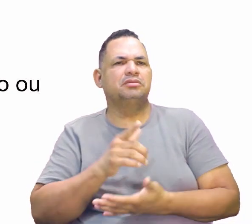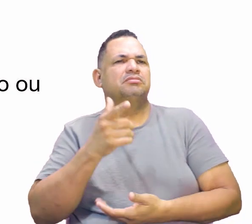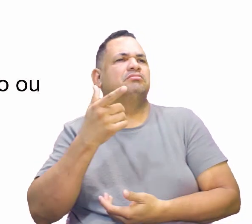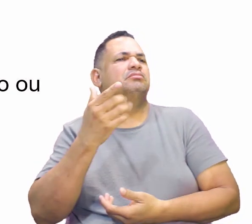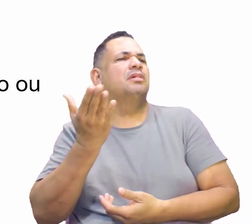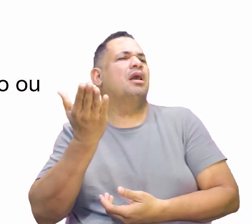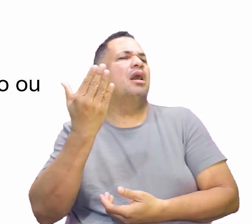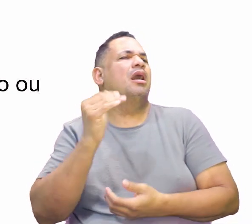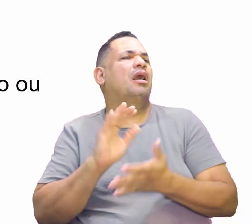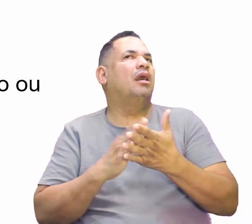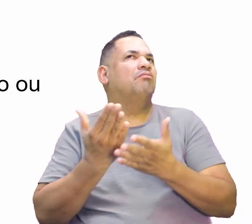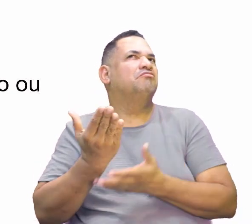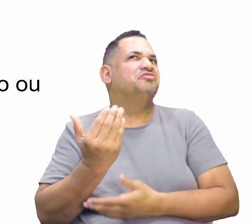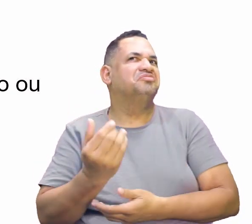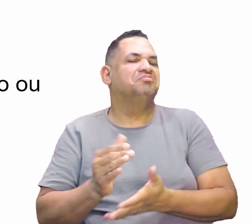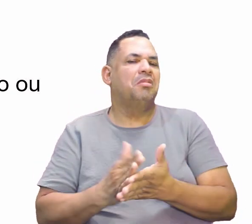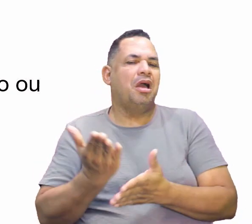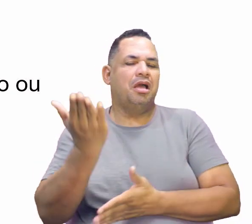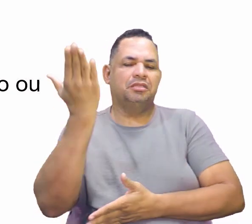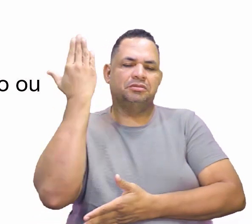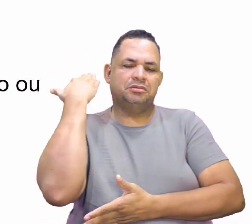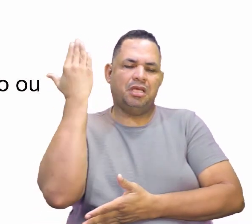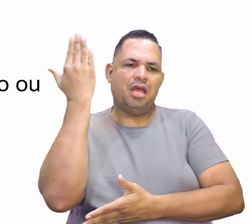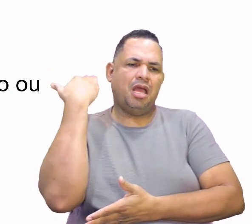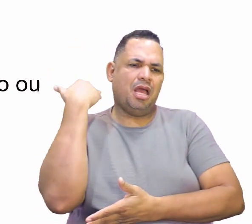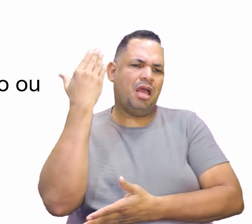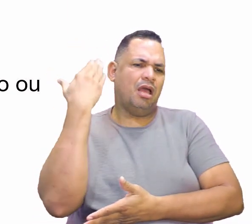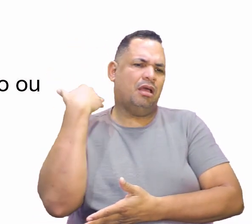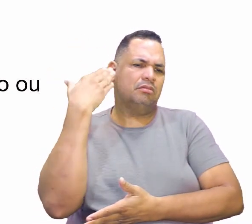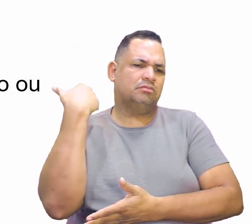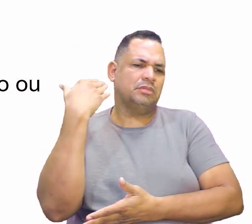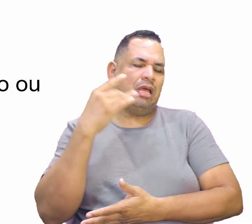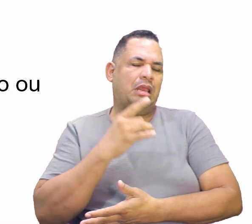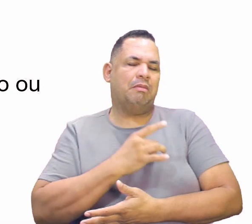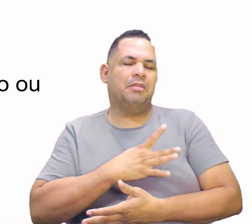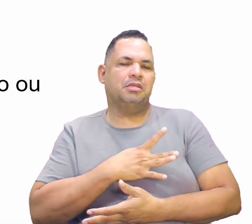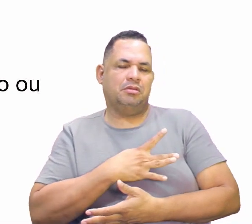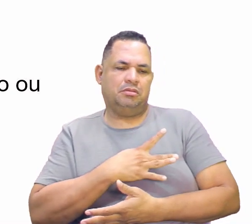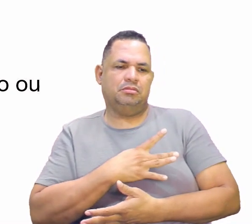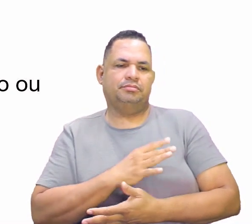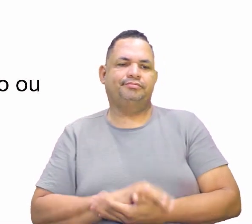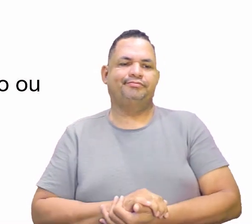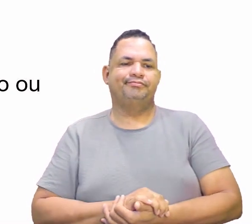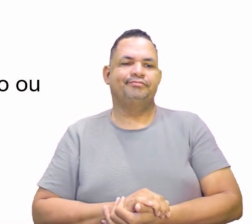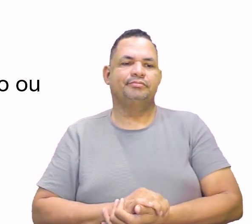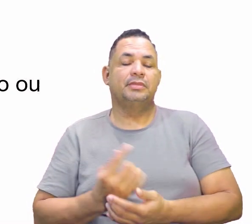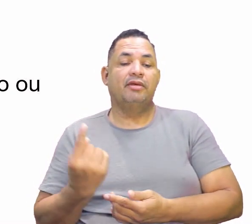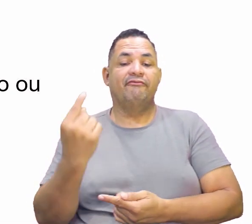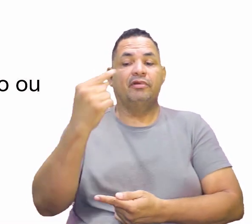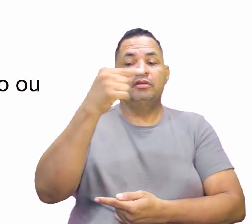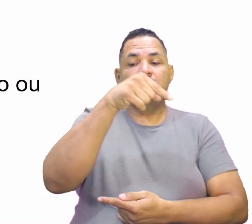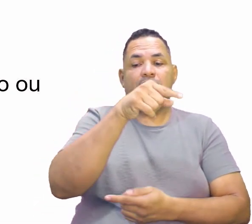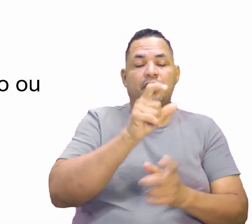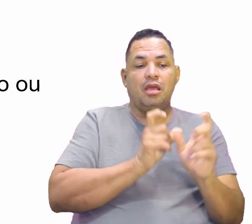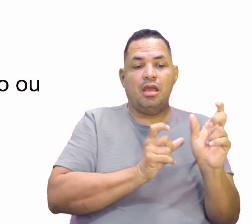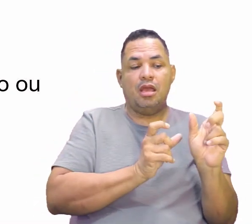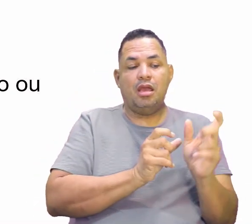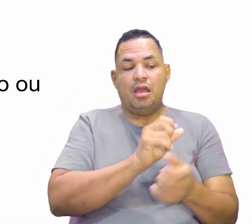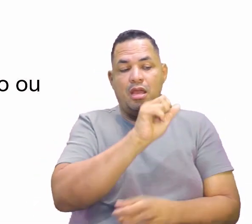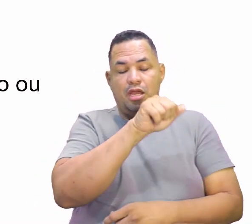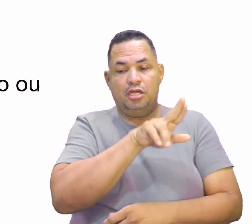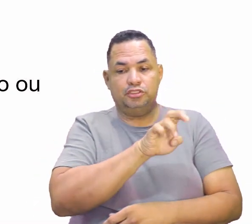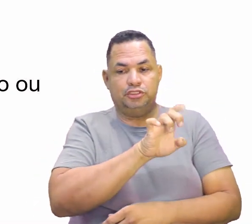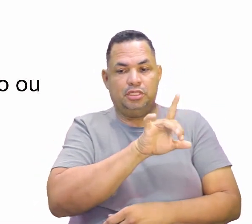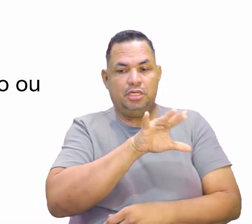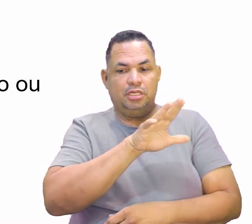era estudiosa. Então, olha só, esse medrosa está relacionado a quem? A Angélica. Angélica é o quê? É o sujeito.